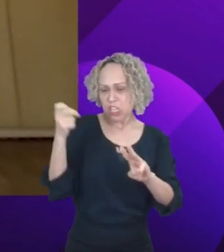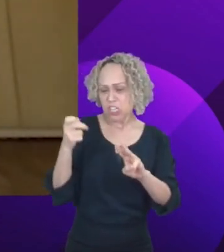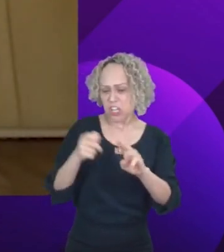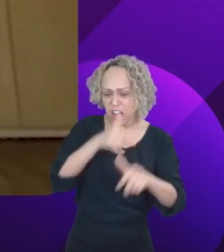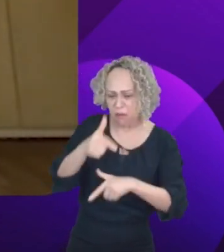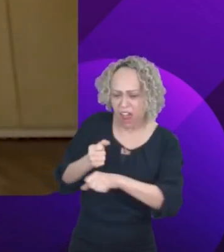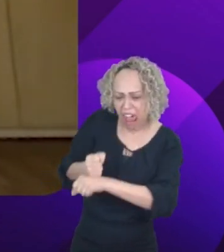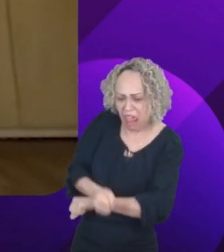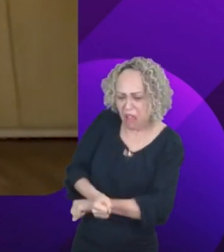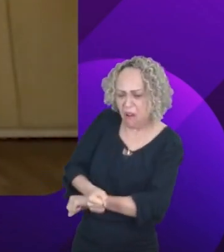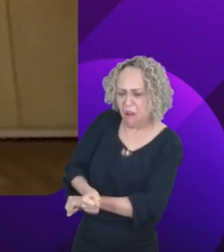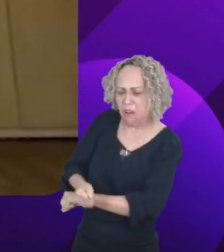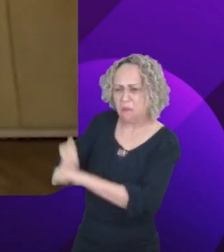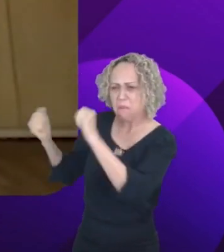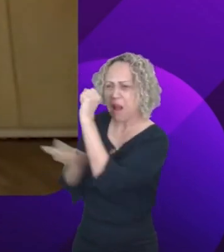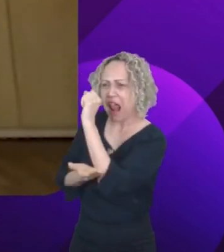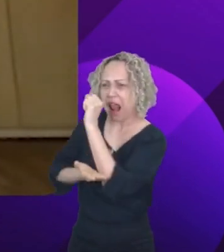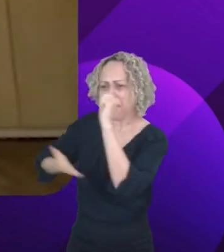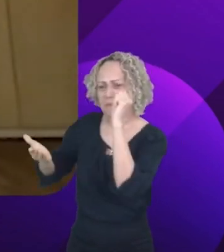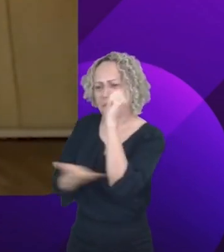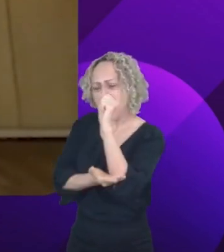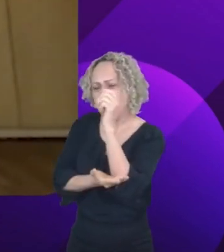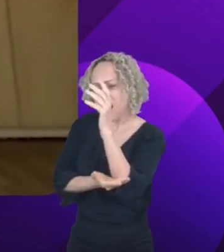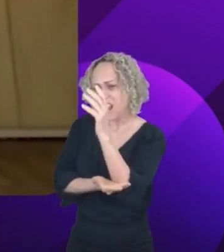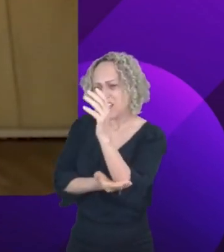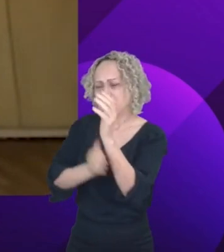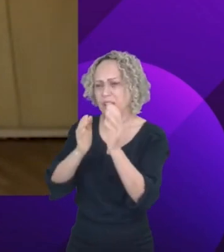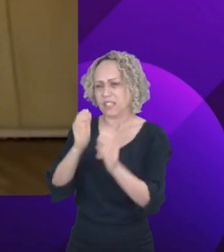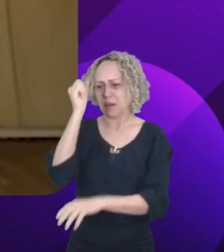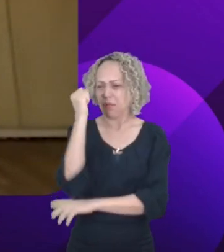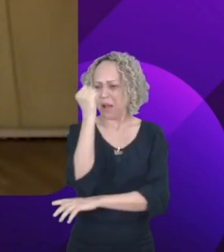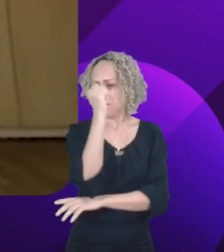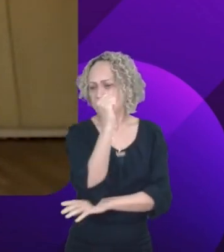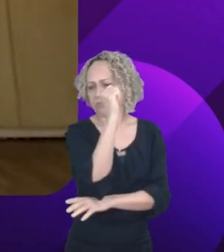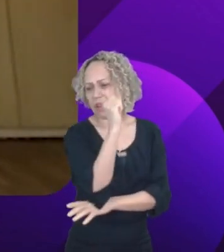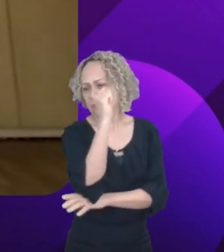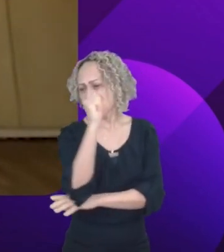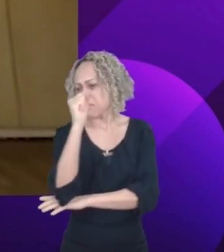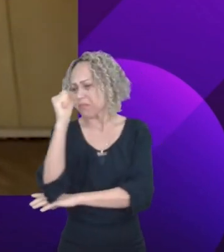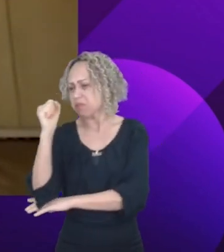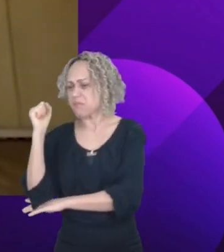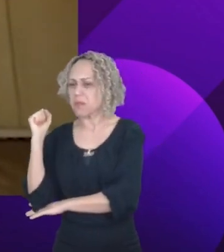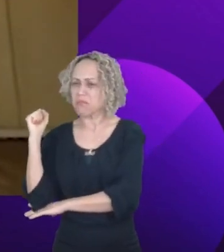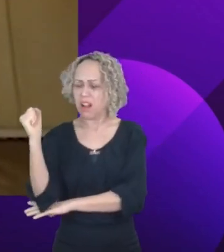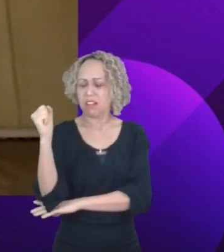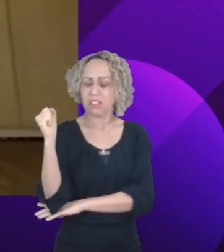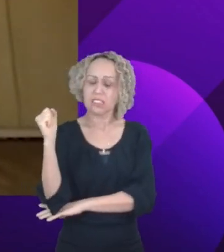né? Esse momento, ele foi ali de 1500 a mais ou menos